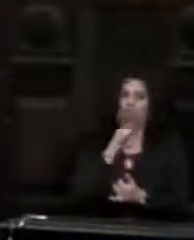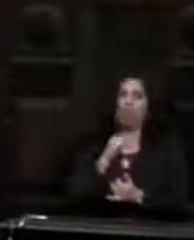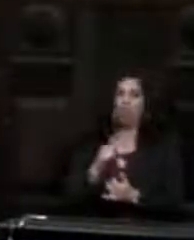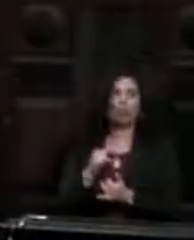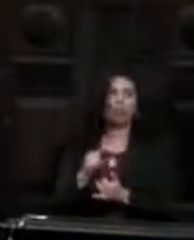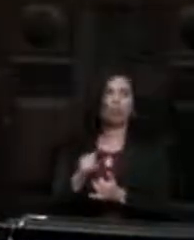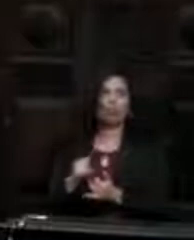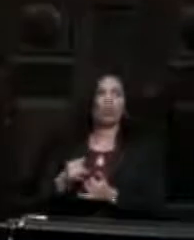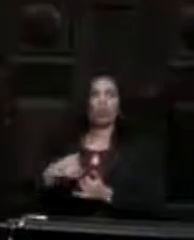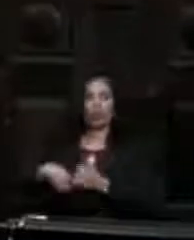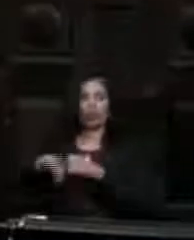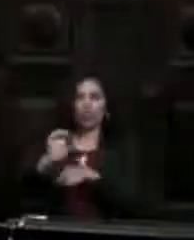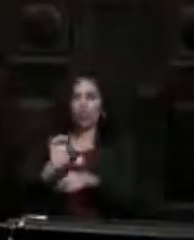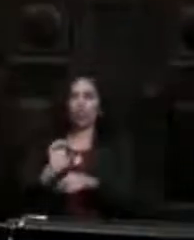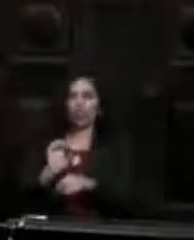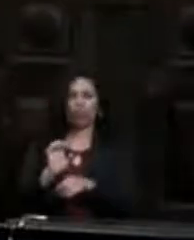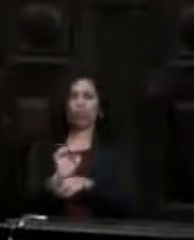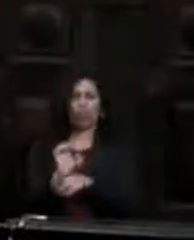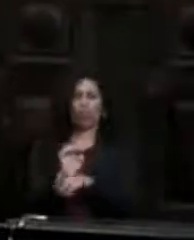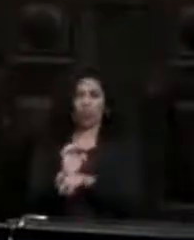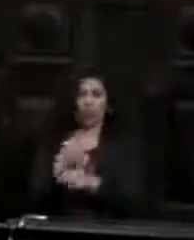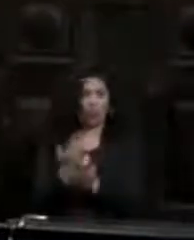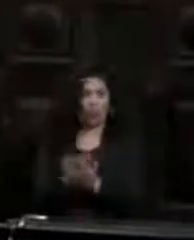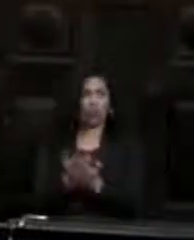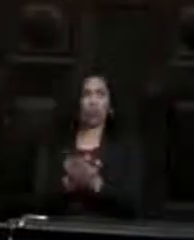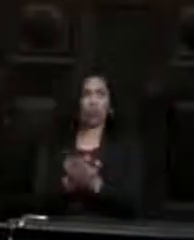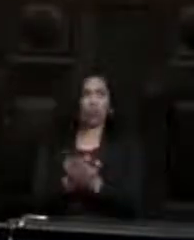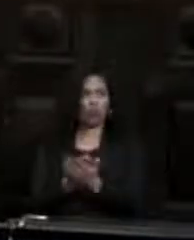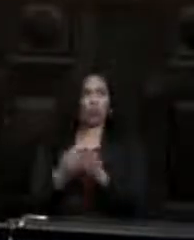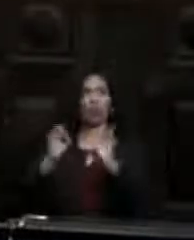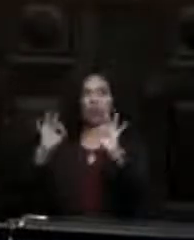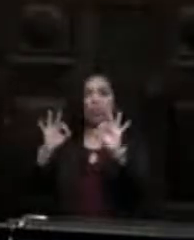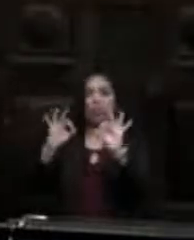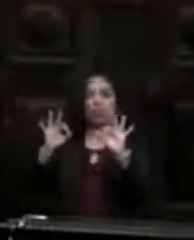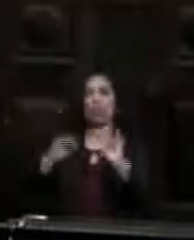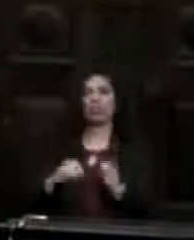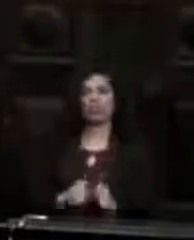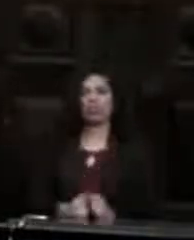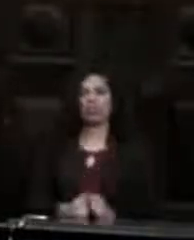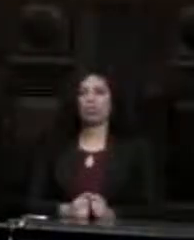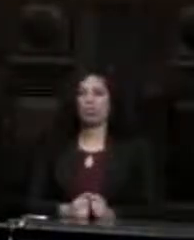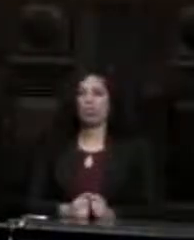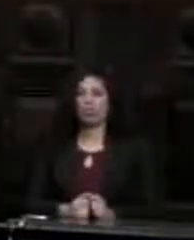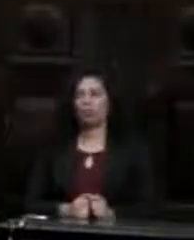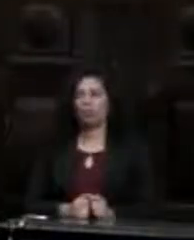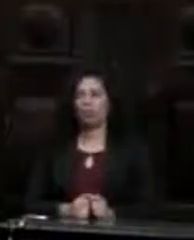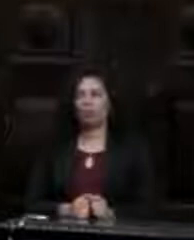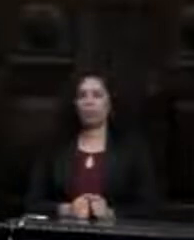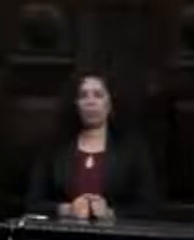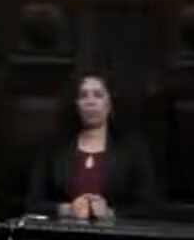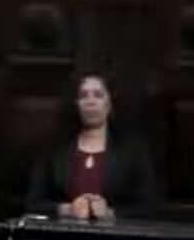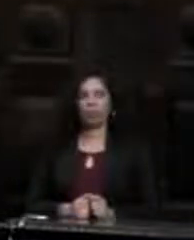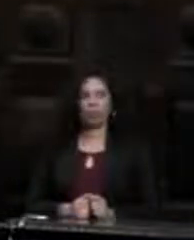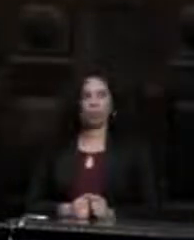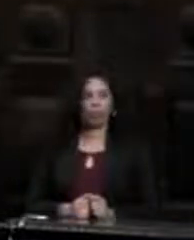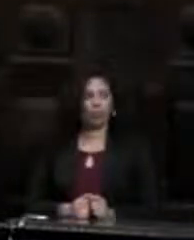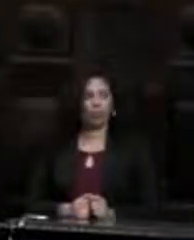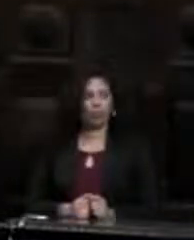médio, técnico, onde você adquire um aperfeiçoamento numa determinada função profissional.